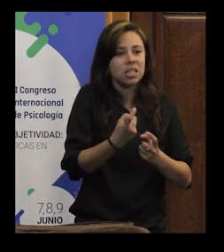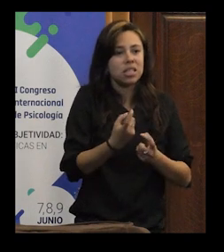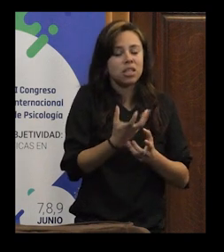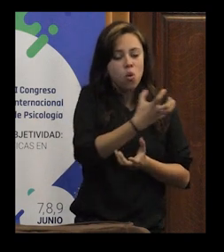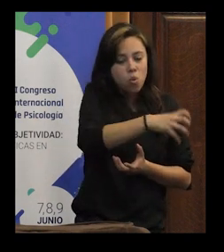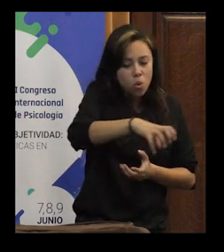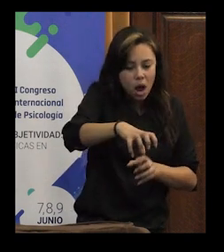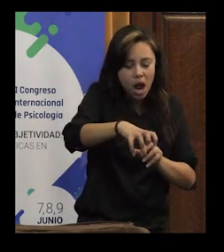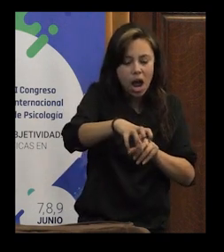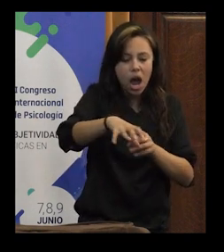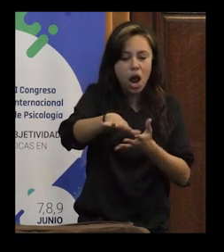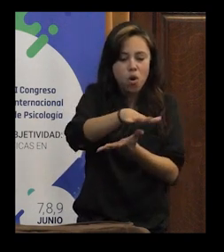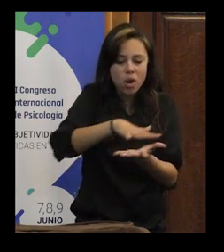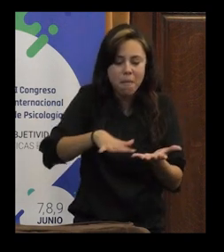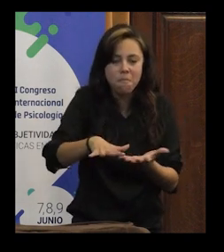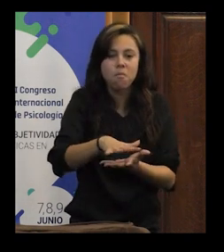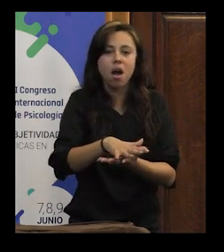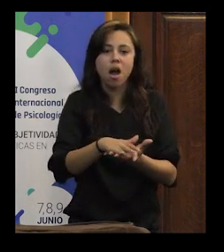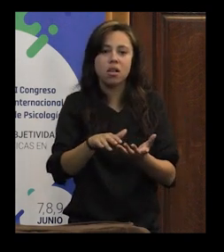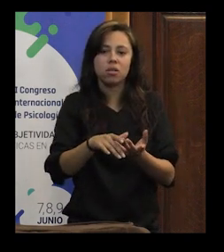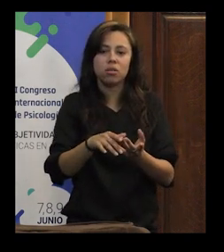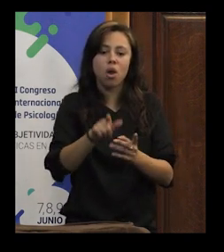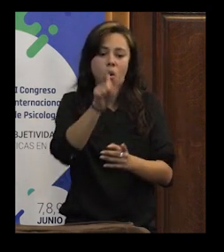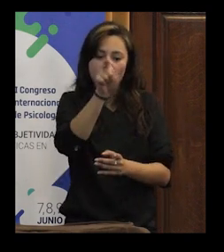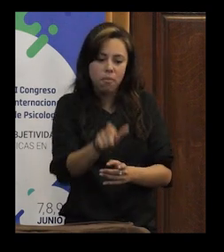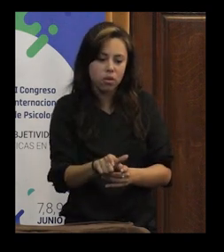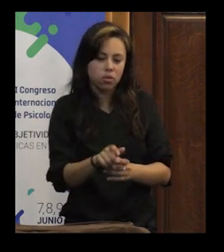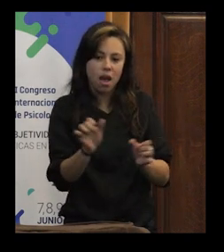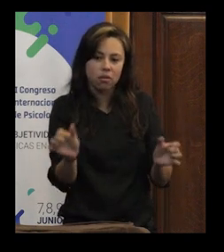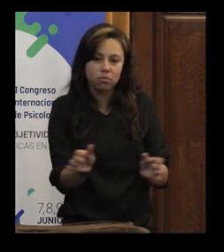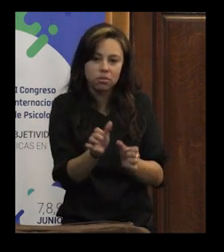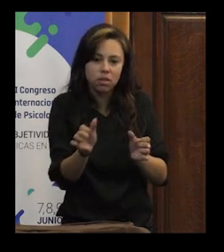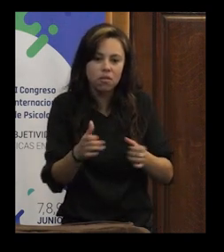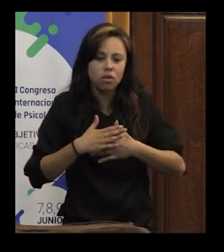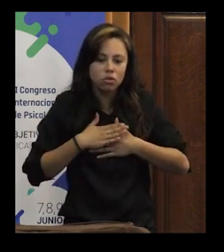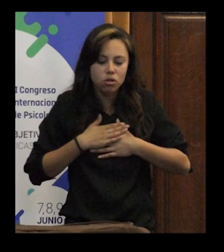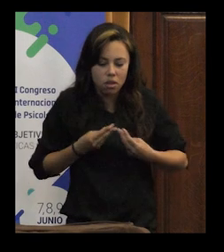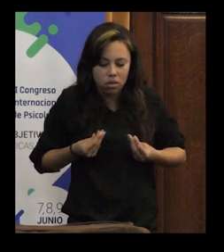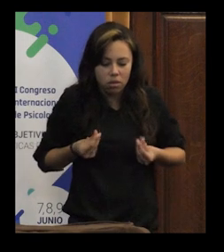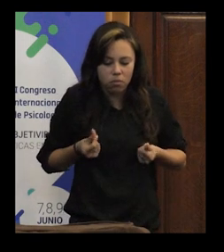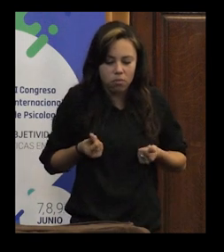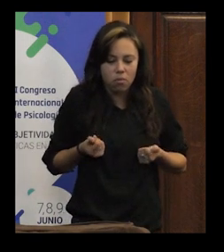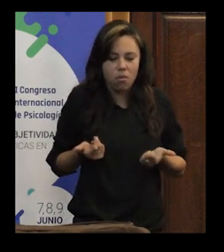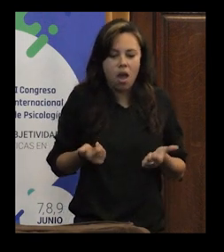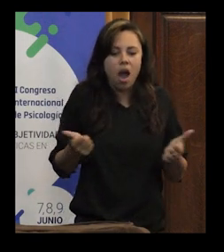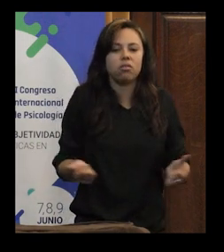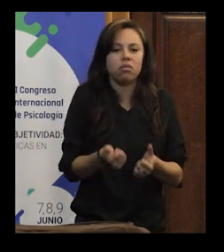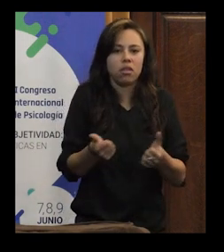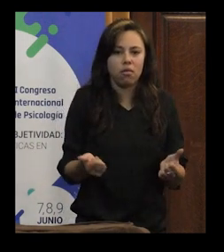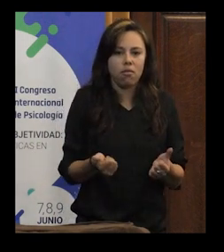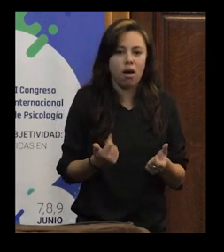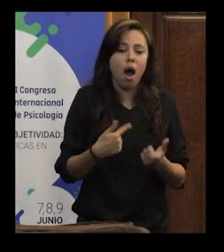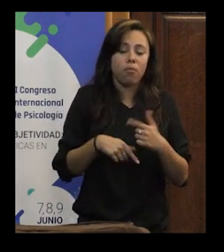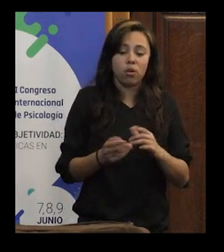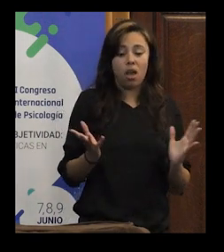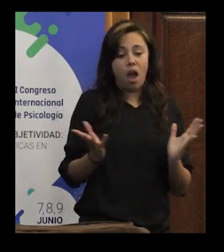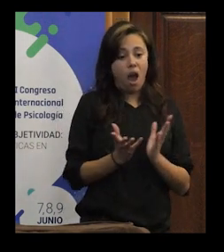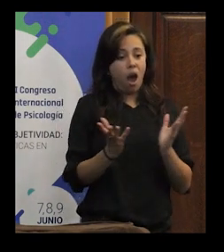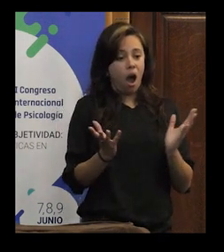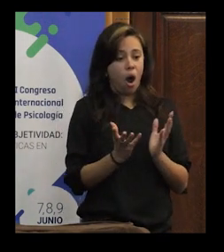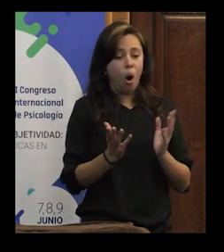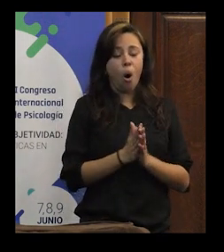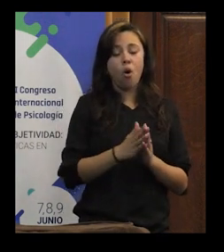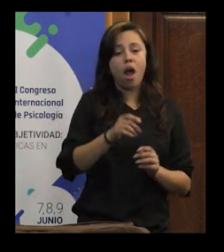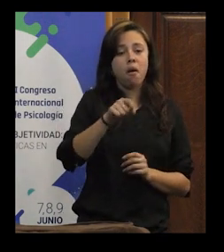espaço, tem uma utilidade desde o ponto de vista personal. Agora é muito malo, porque é malo para